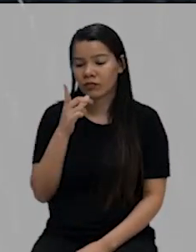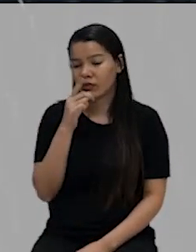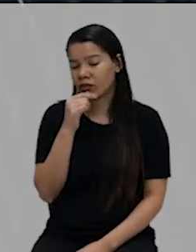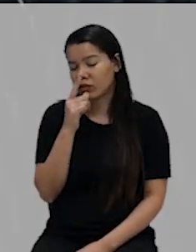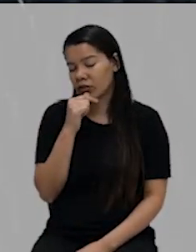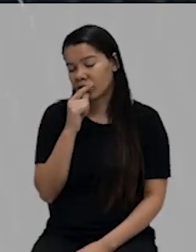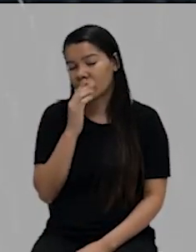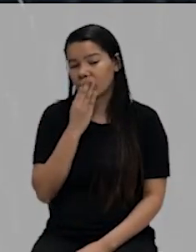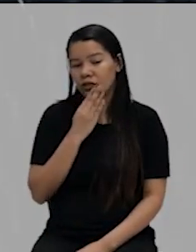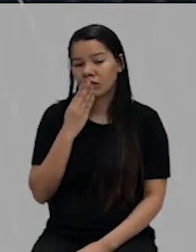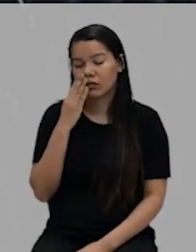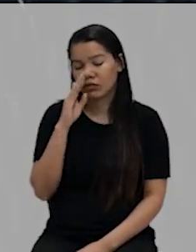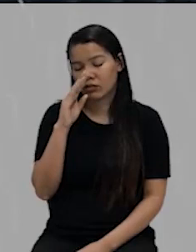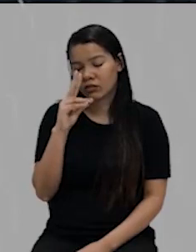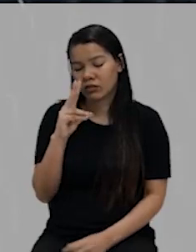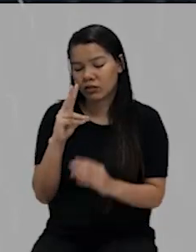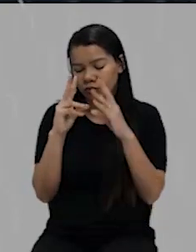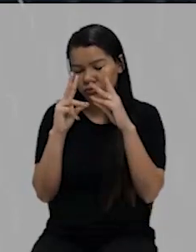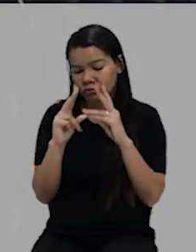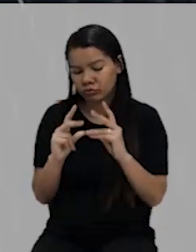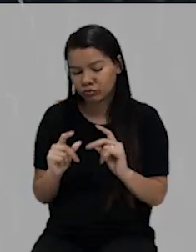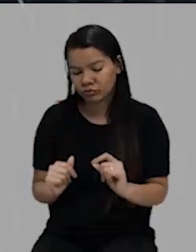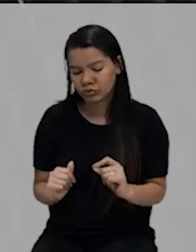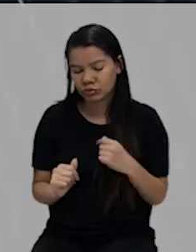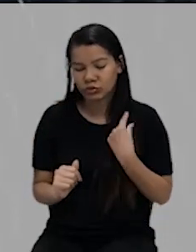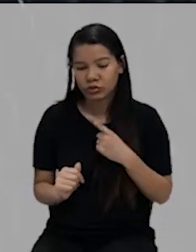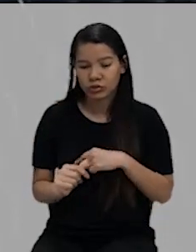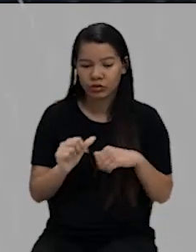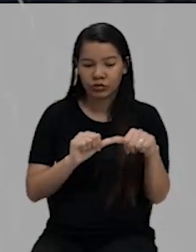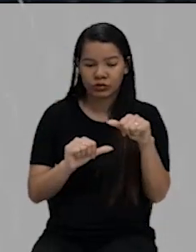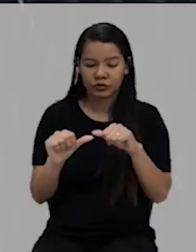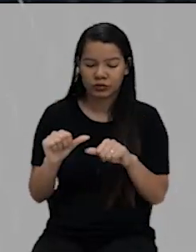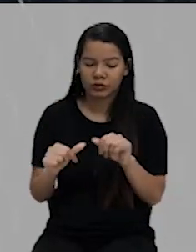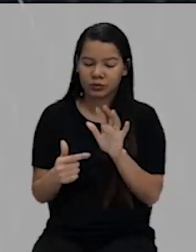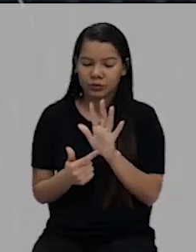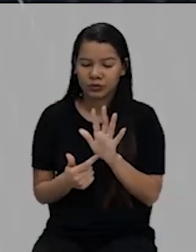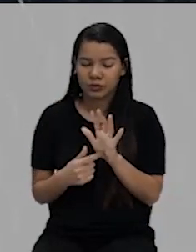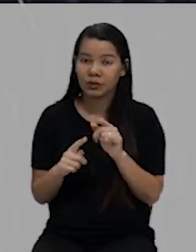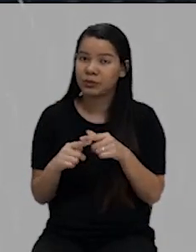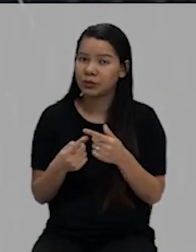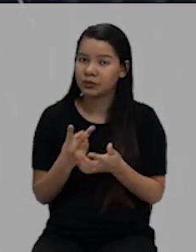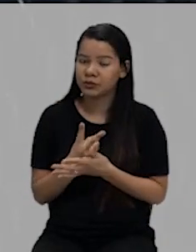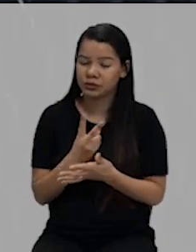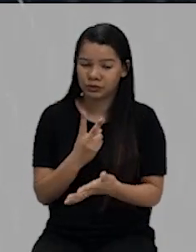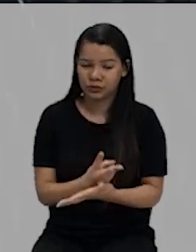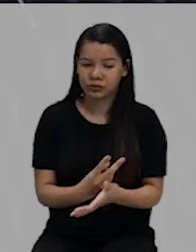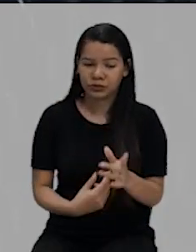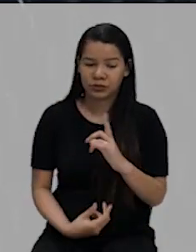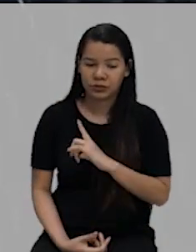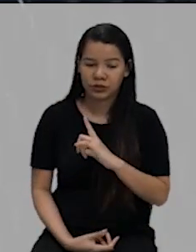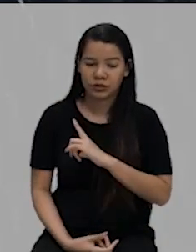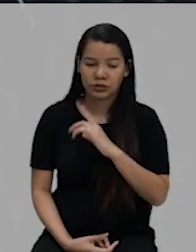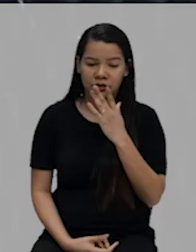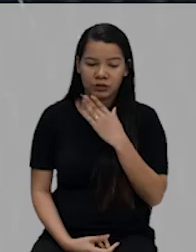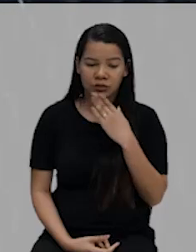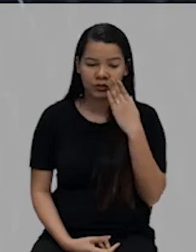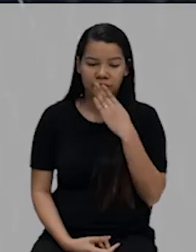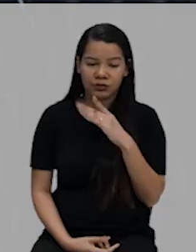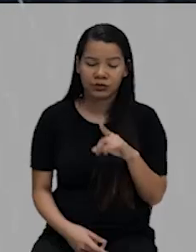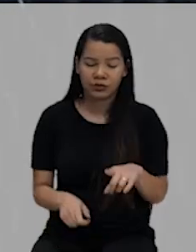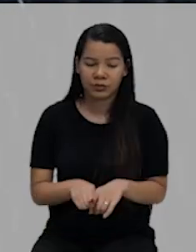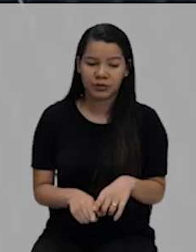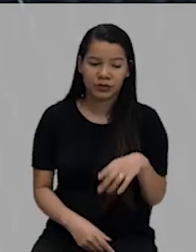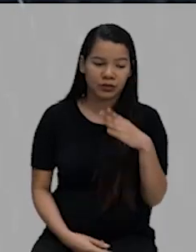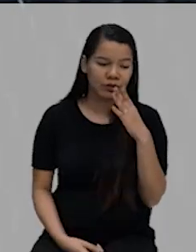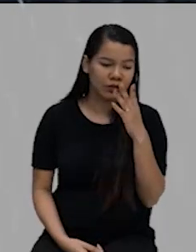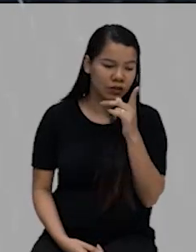a aparência, mas ali continua tendo açúcar, O açúcar dissolvido em água. Eu continuo tendo água,